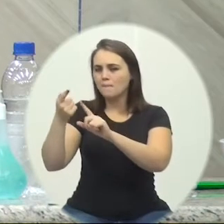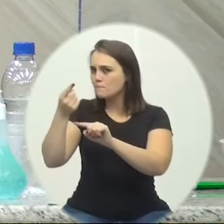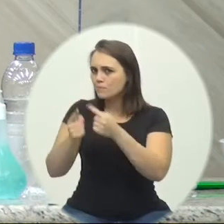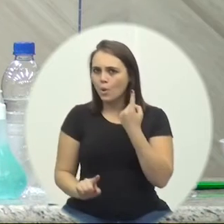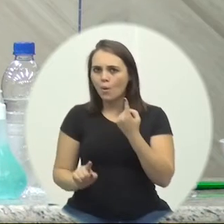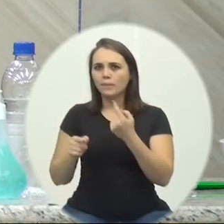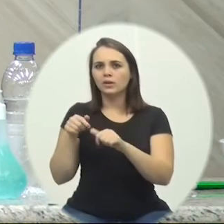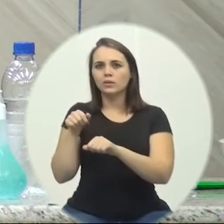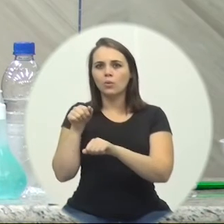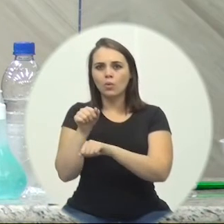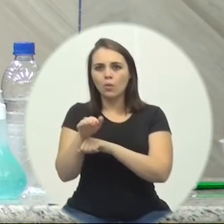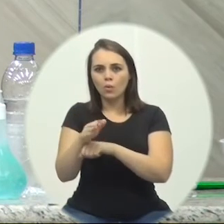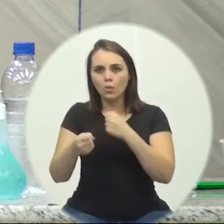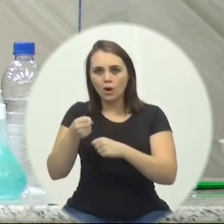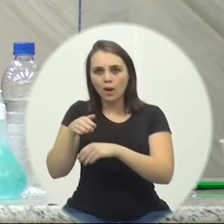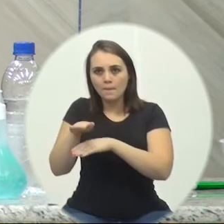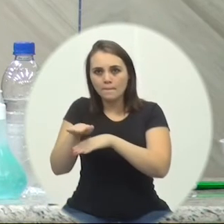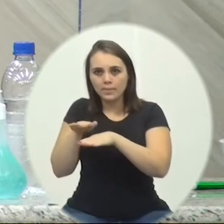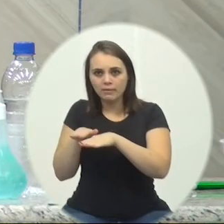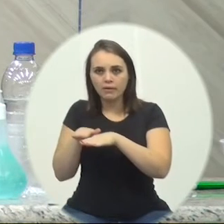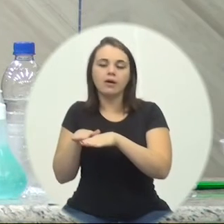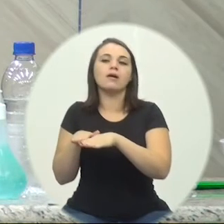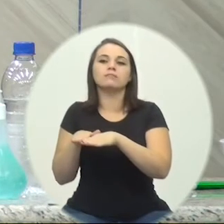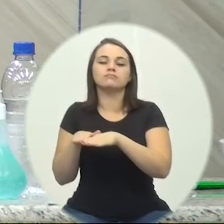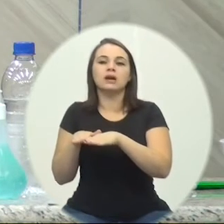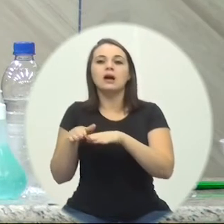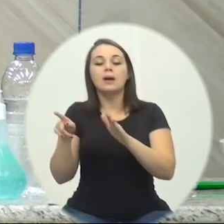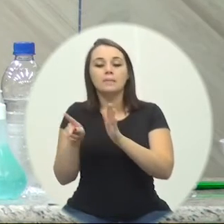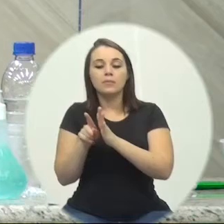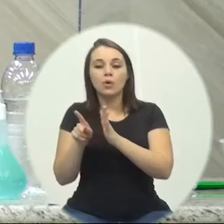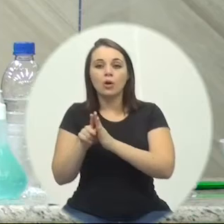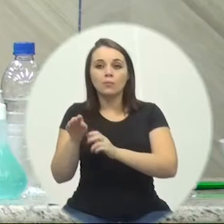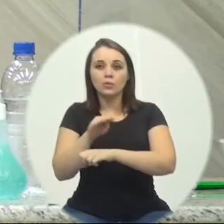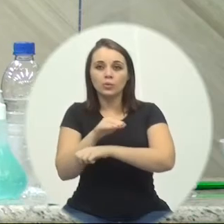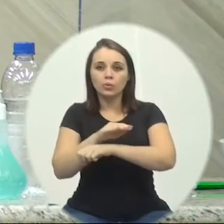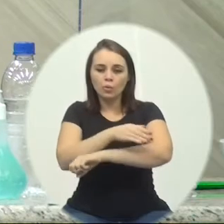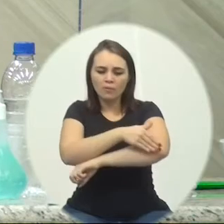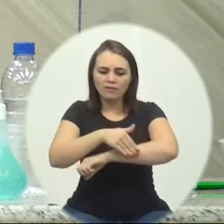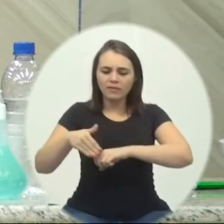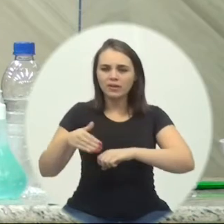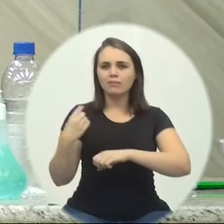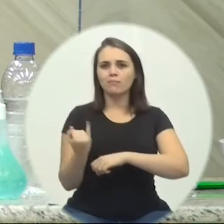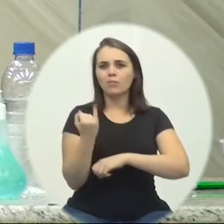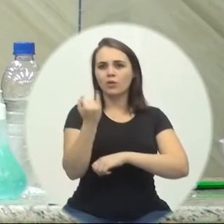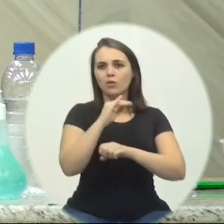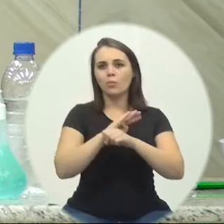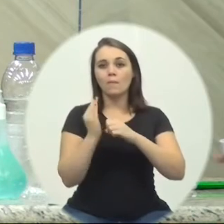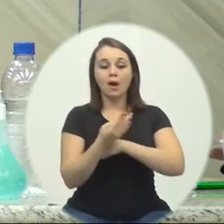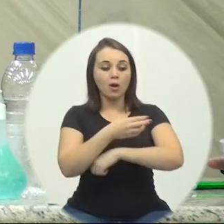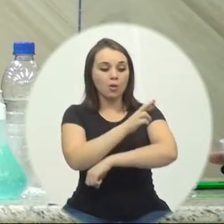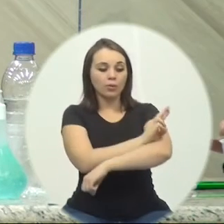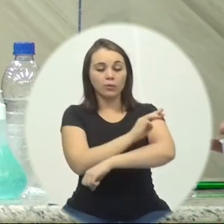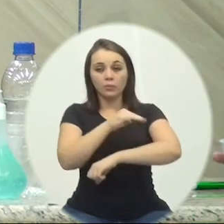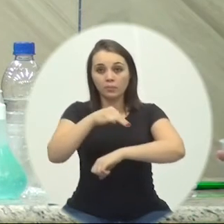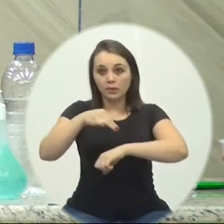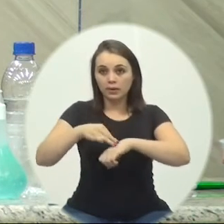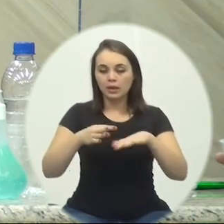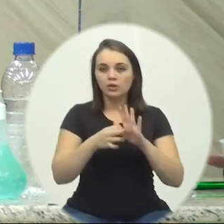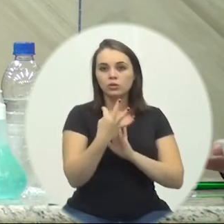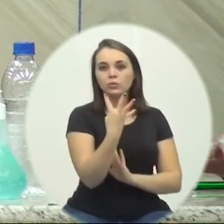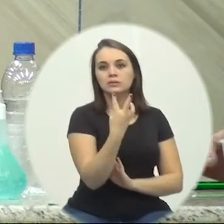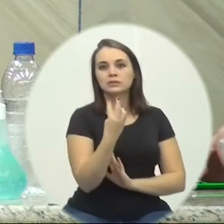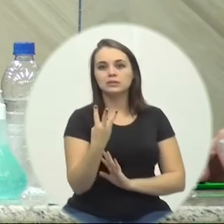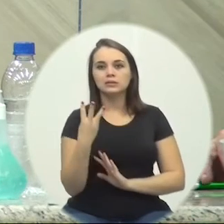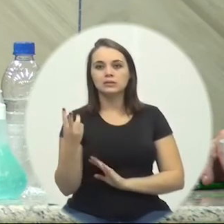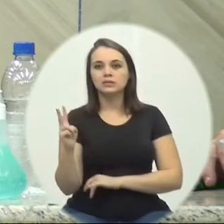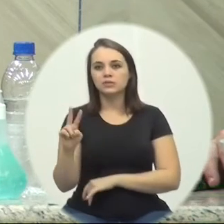Serafim, Inácio, com a Avenida dos Imigrantes, no distrito do Rio Maina. Indicação 433-2021, autor vereador